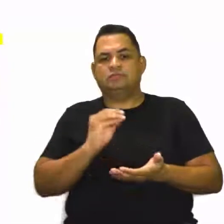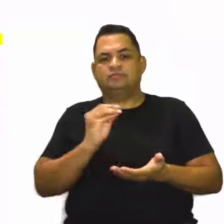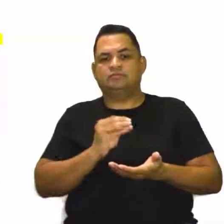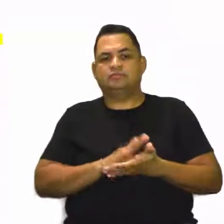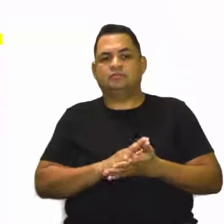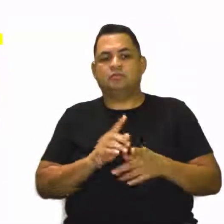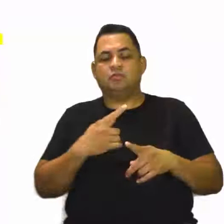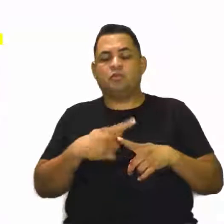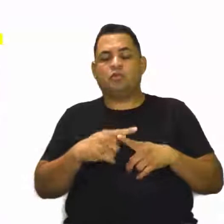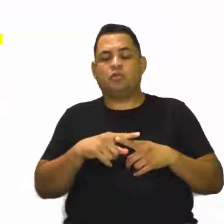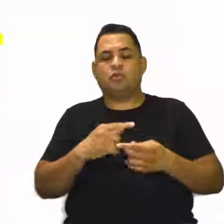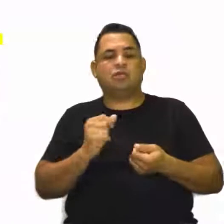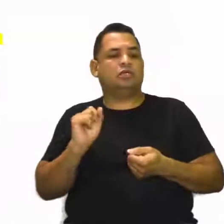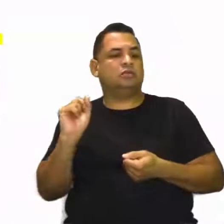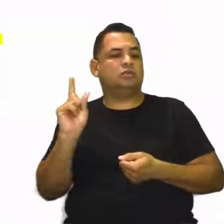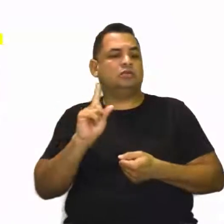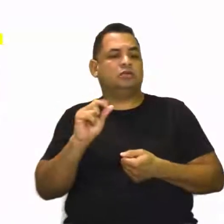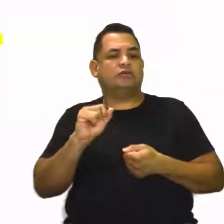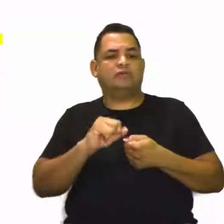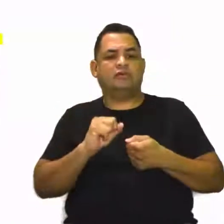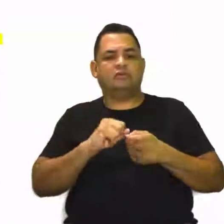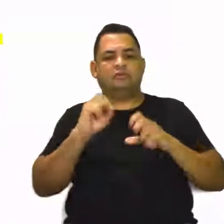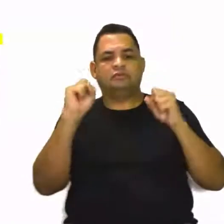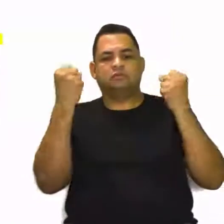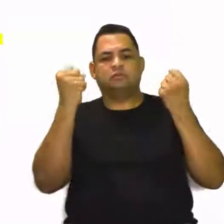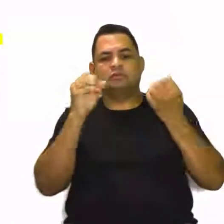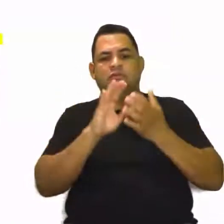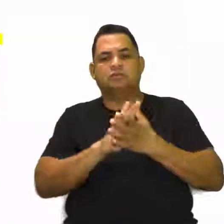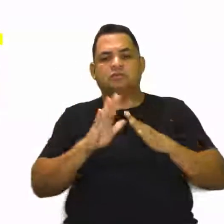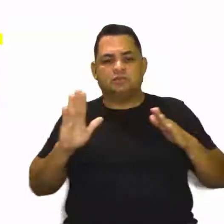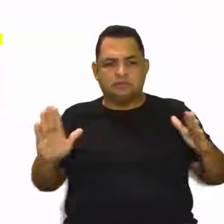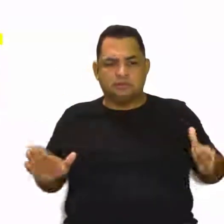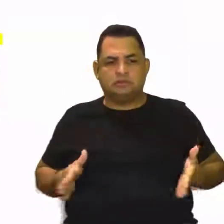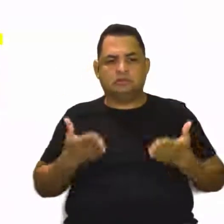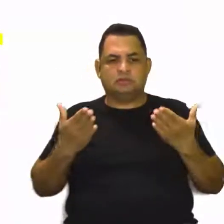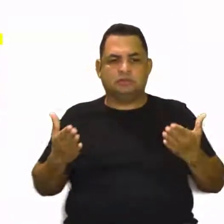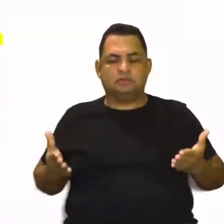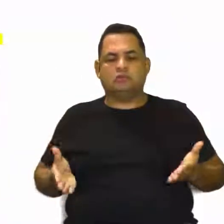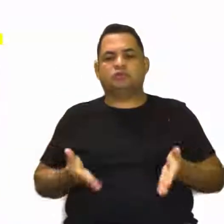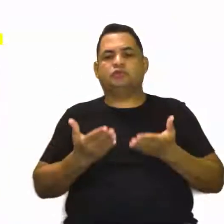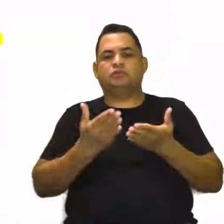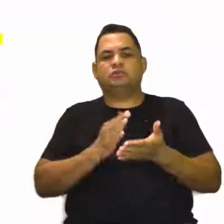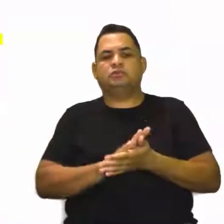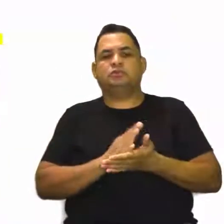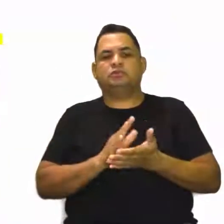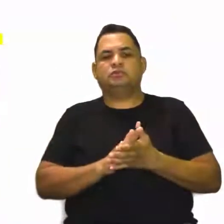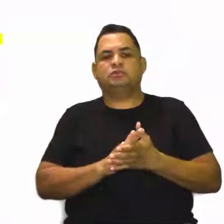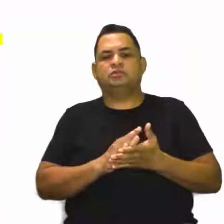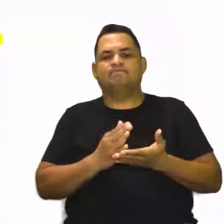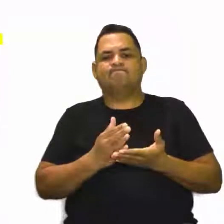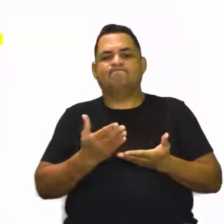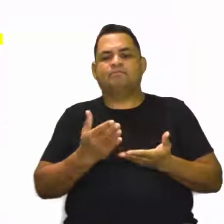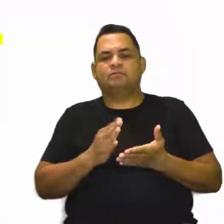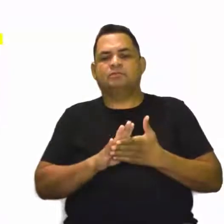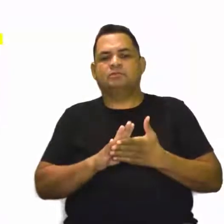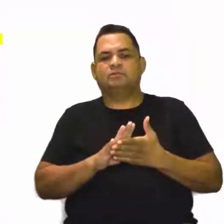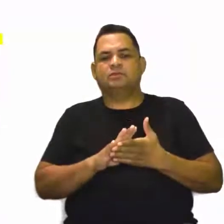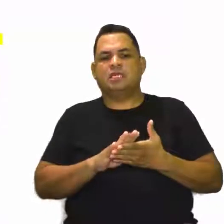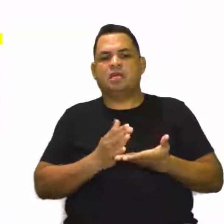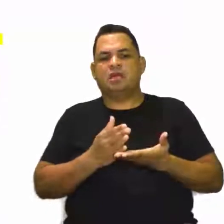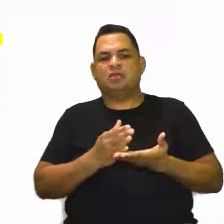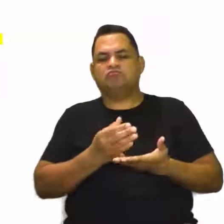níveis de atividade física, como a gente já mencionou, né? E esses valores aí, eles são estimados aí em torno de